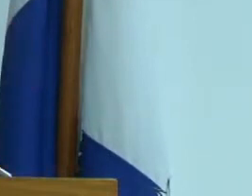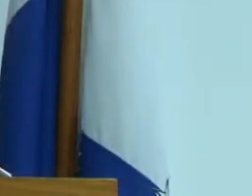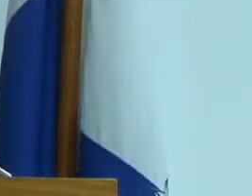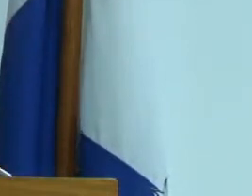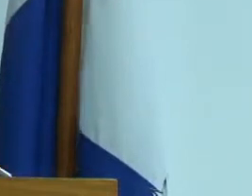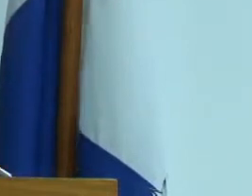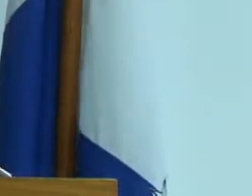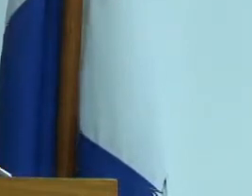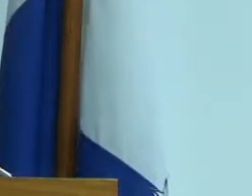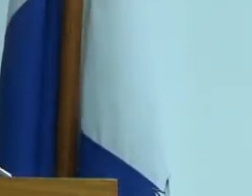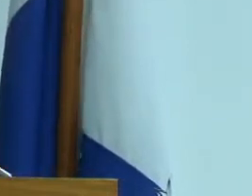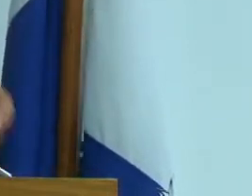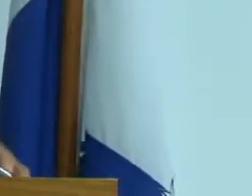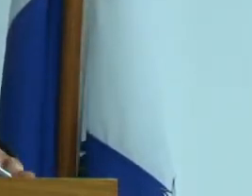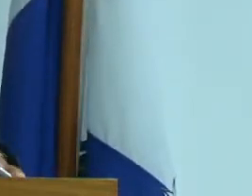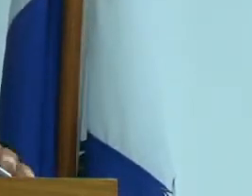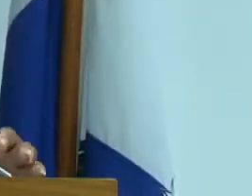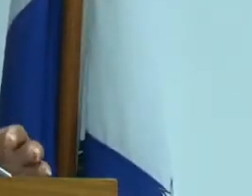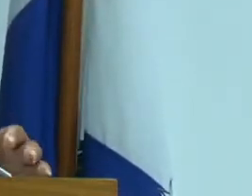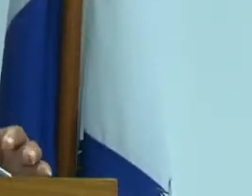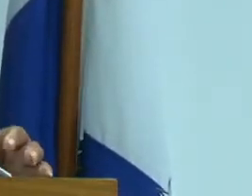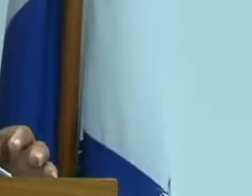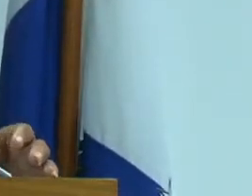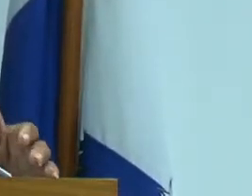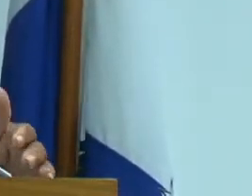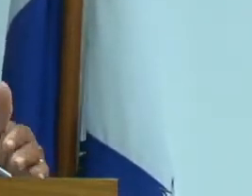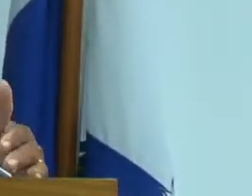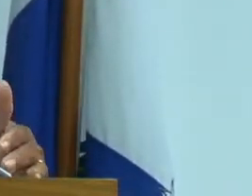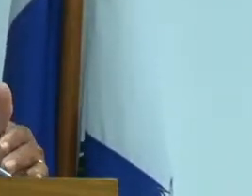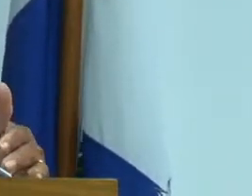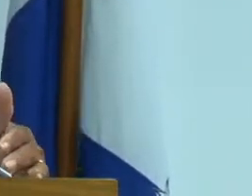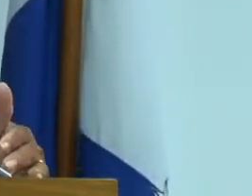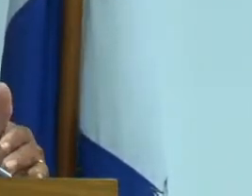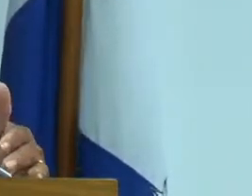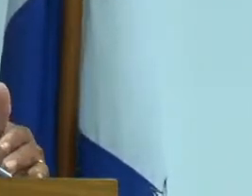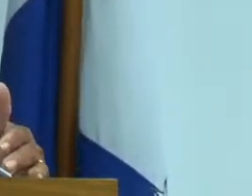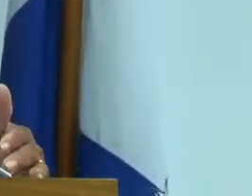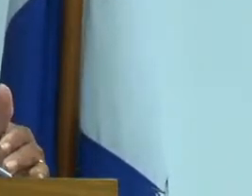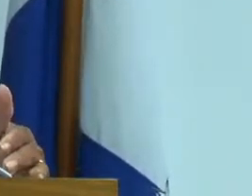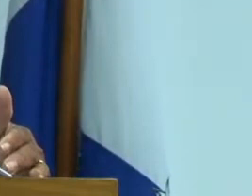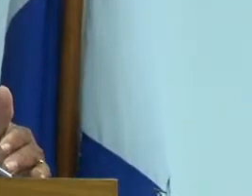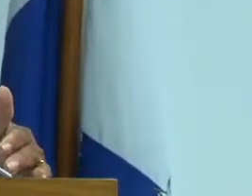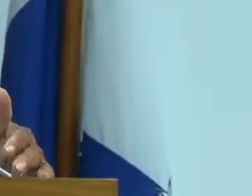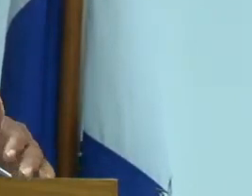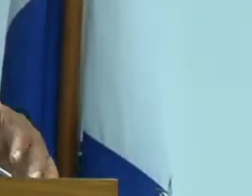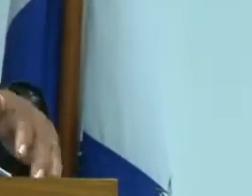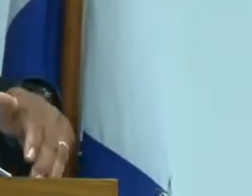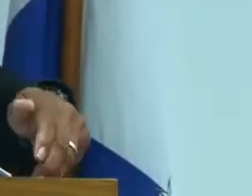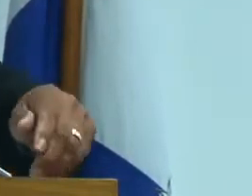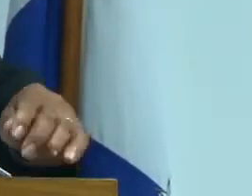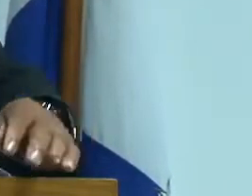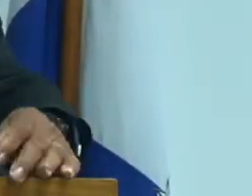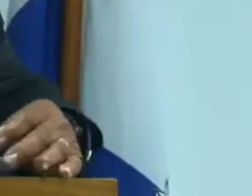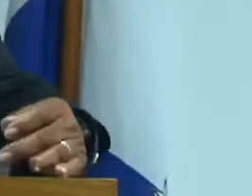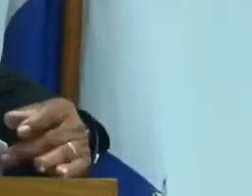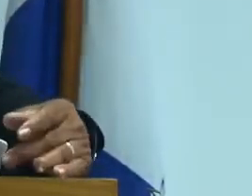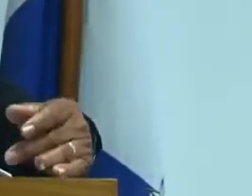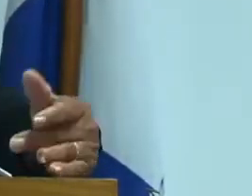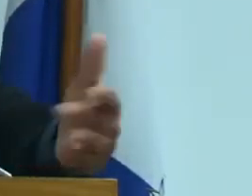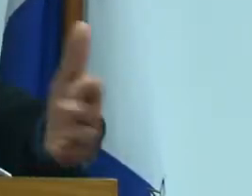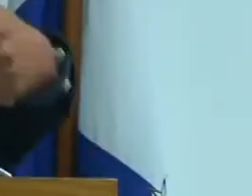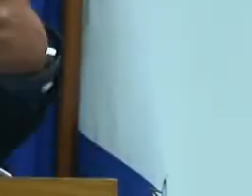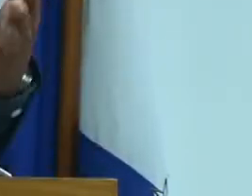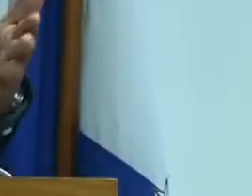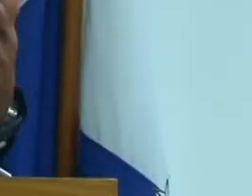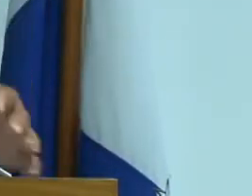muito comentada, né, em respeito à nossa população, e isso é muito importante. E umas indicações aqui, primeiro,